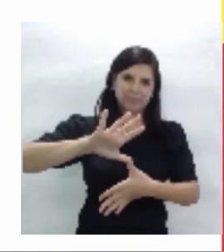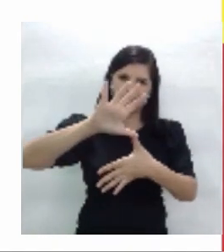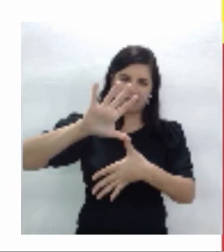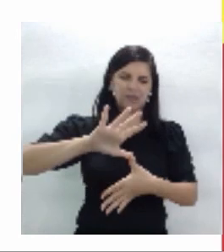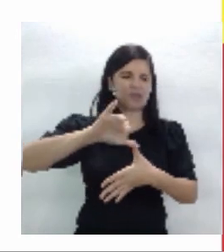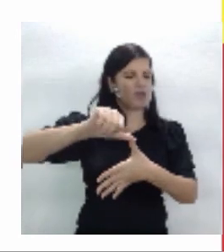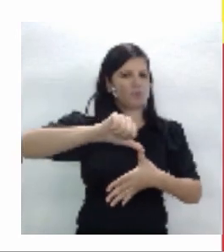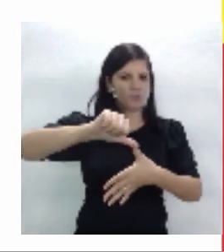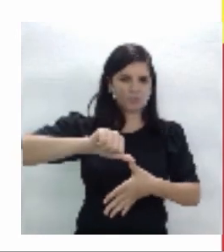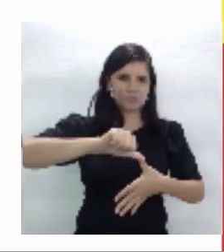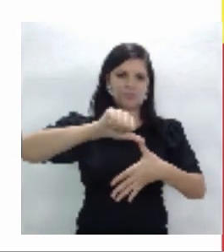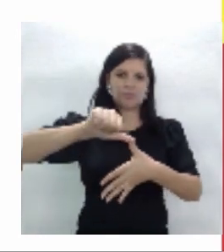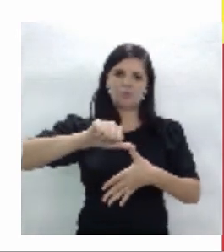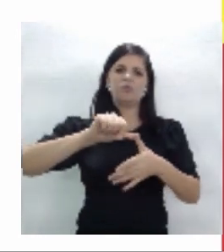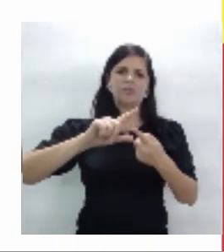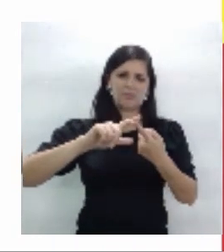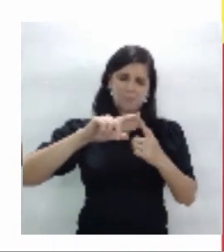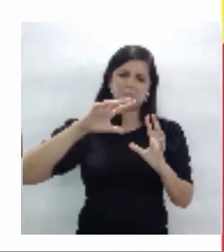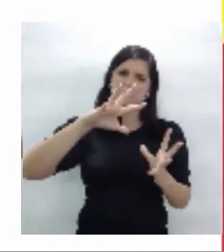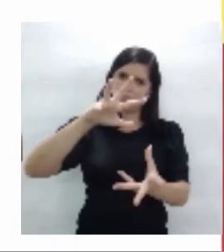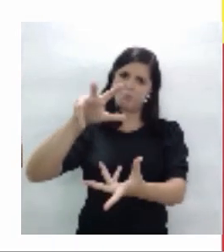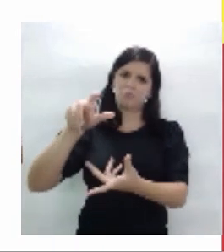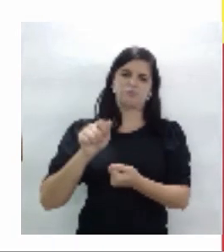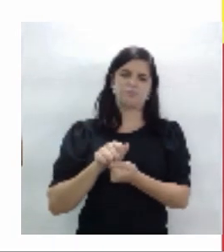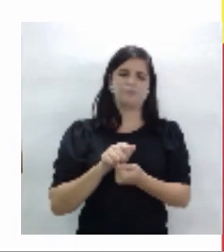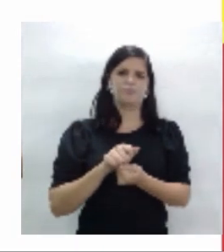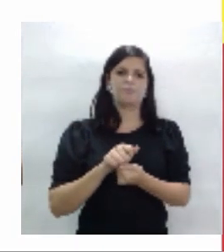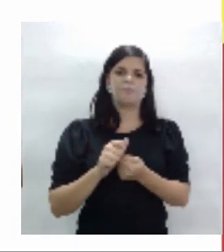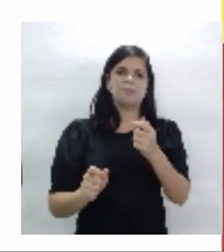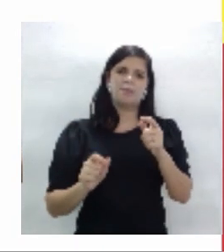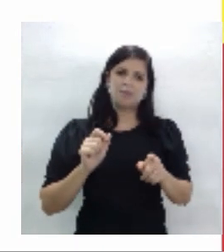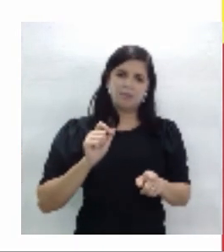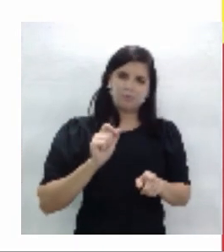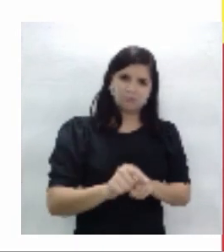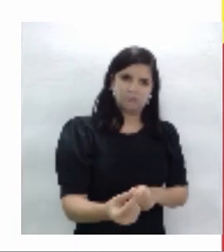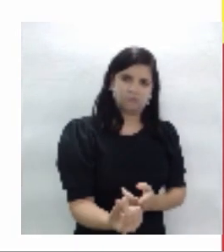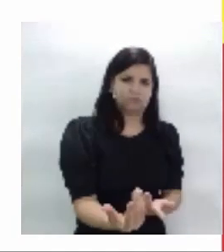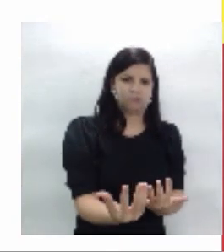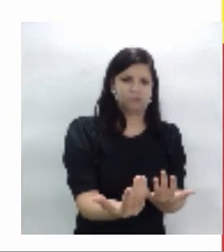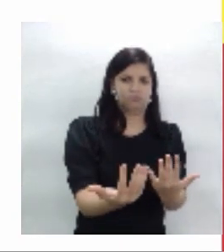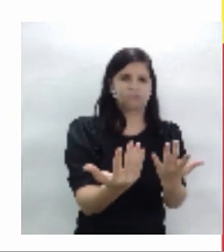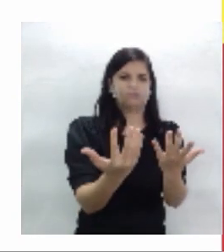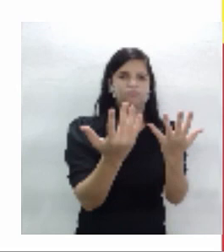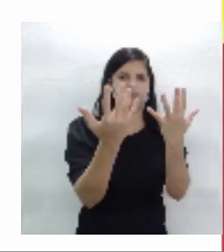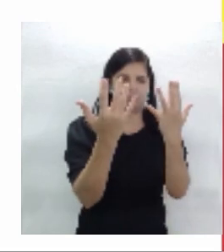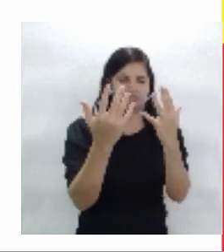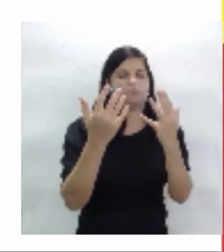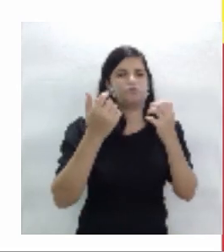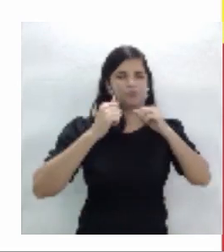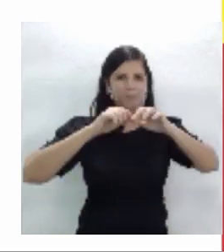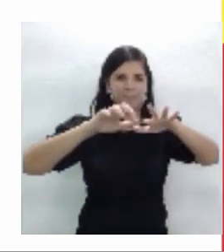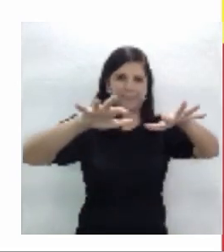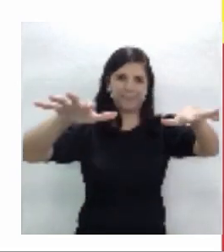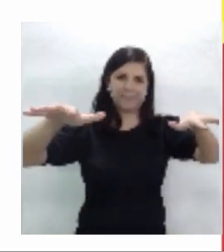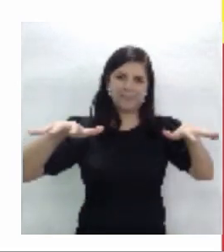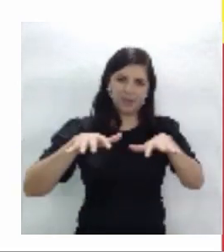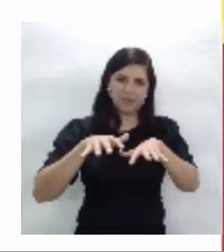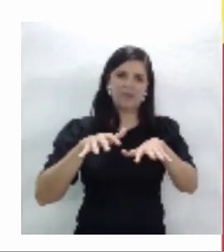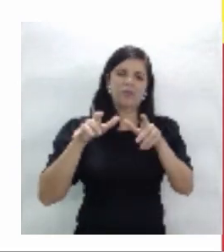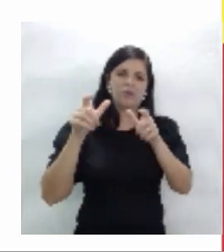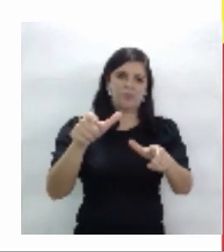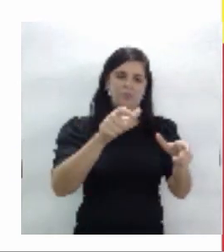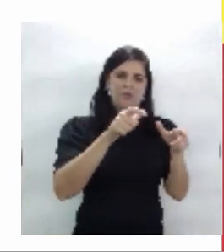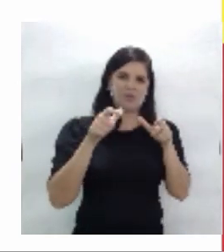Sul, como para todo o mundo, tá, gente? E a prática das queimadas, que é uma prática muito útil, muito feita,